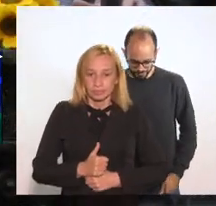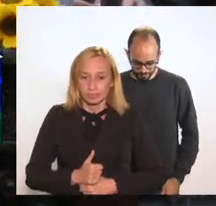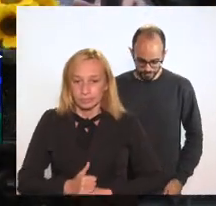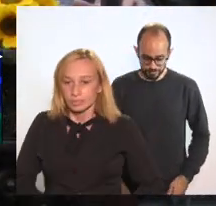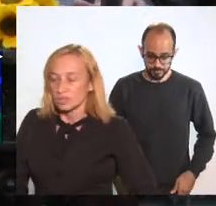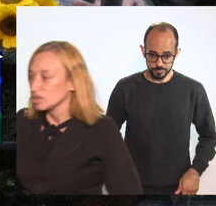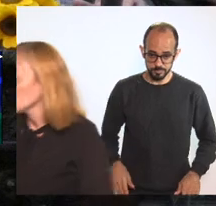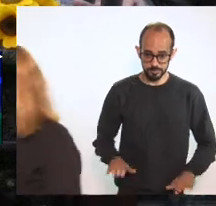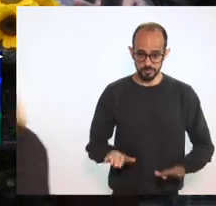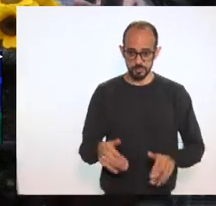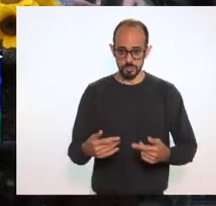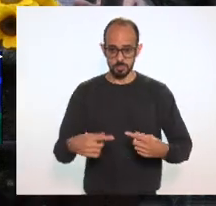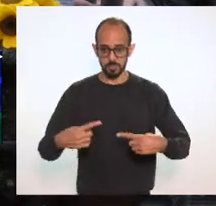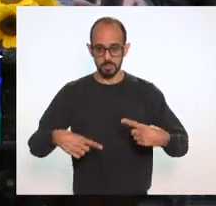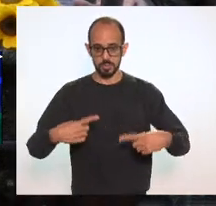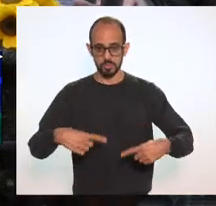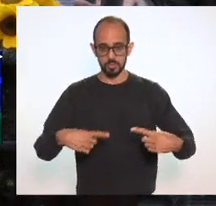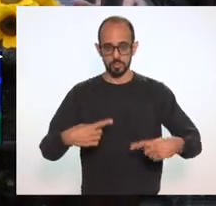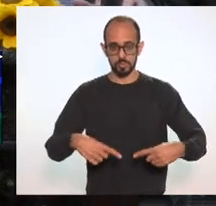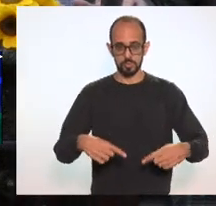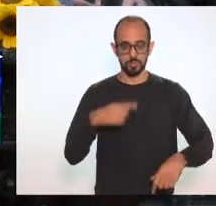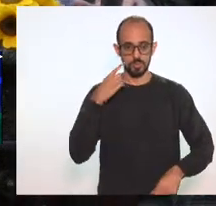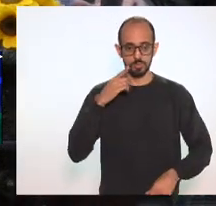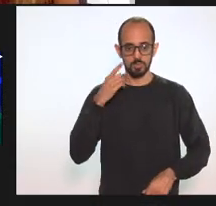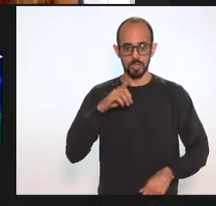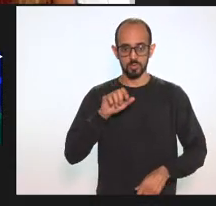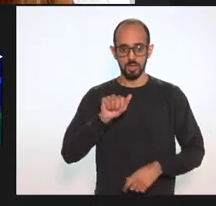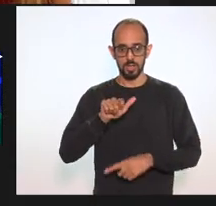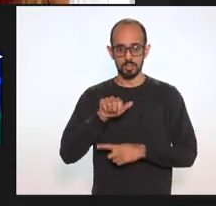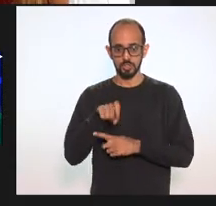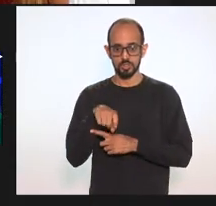e a discutir Deputado Alexandre kinock